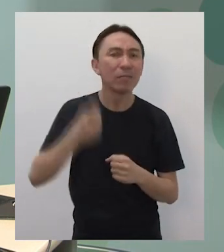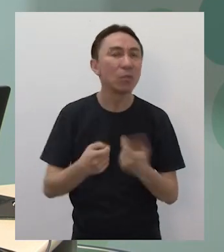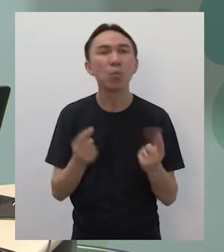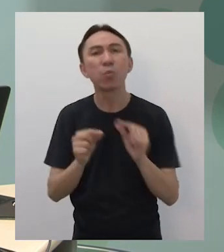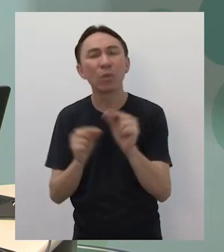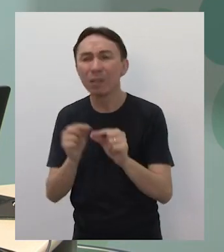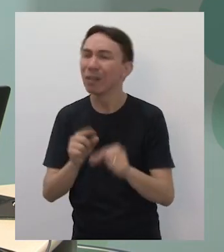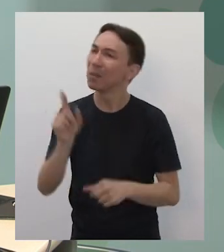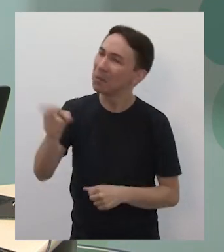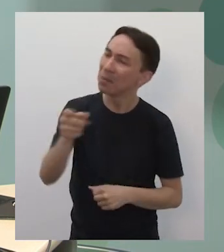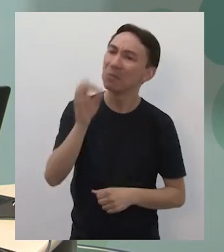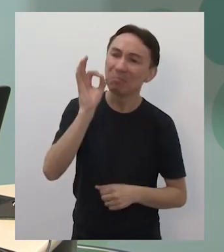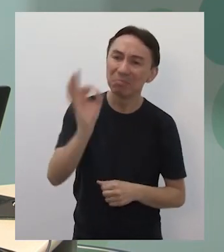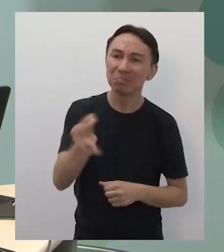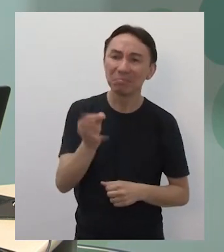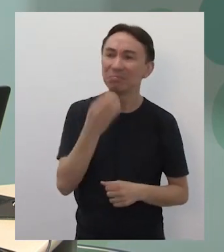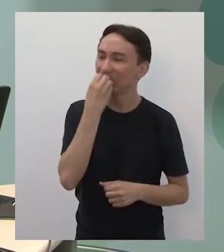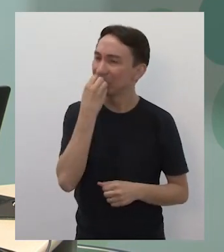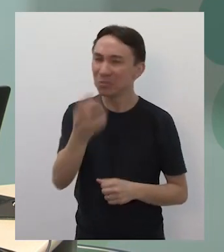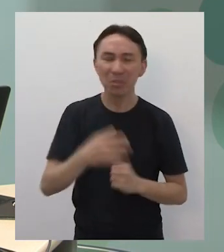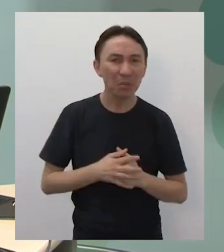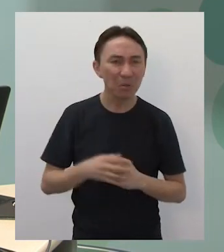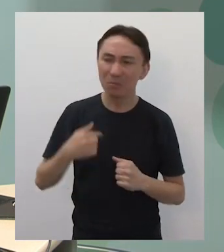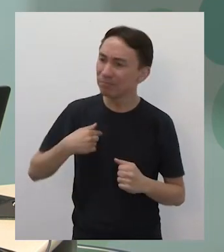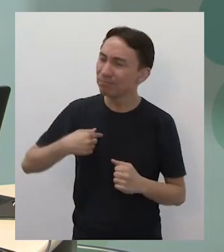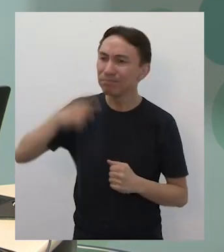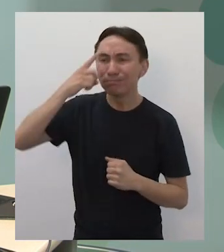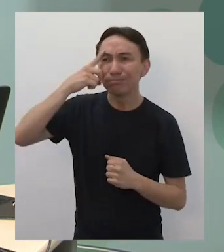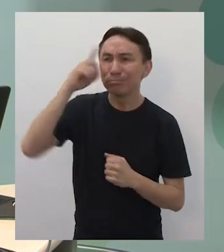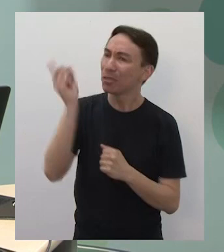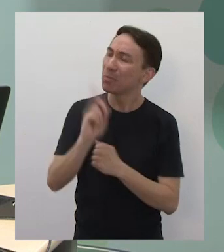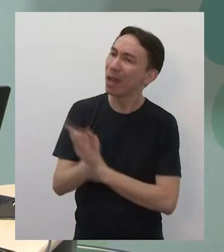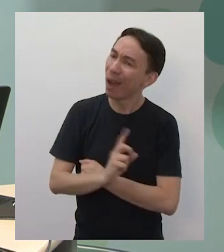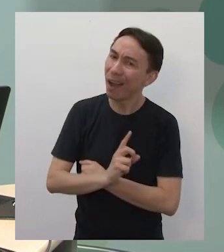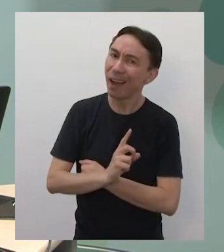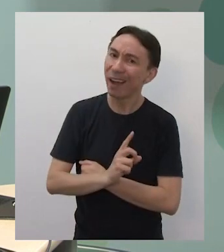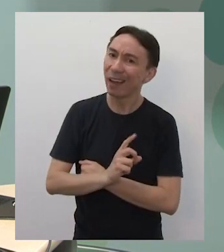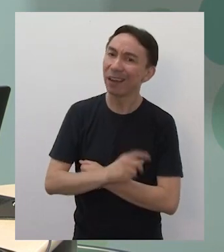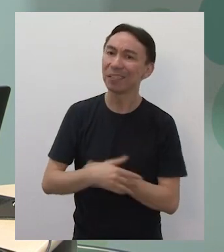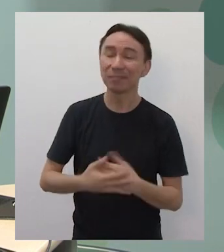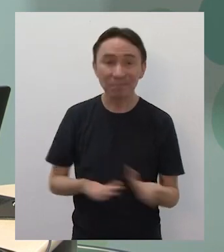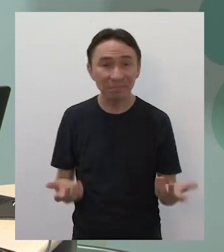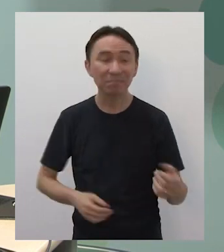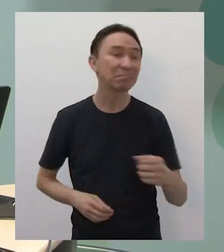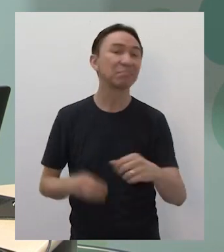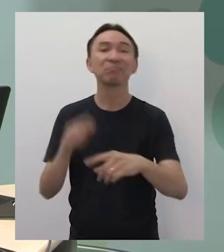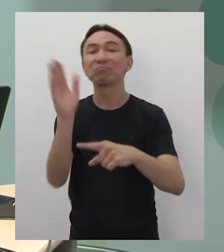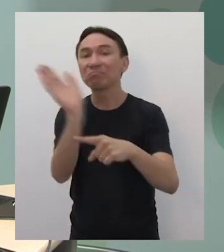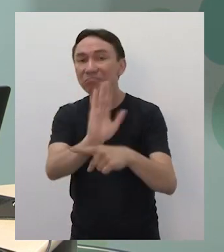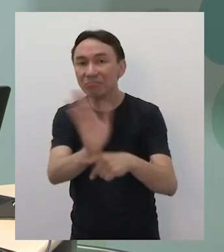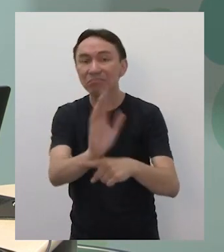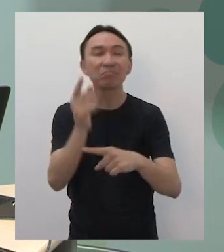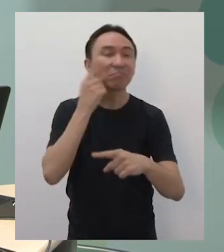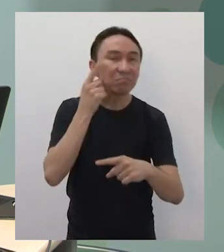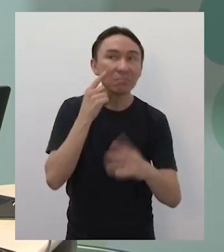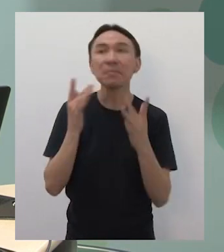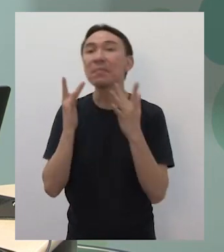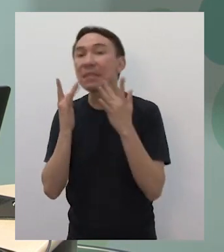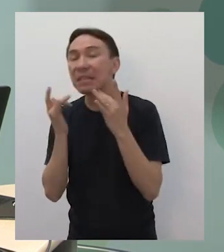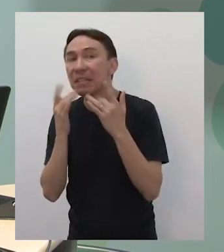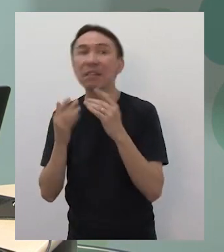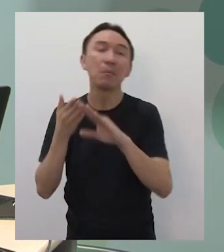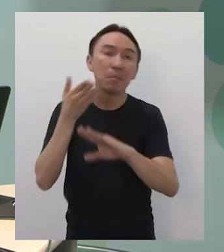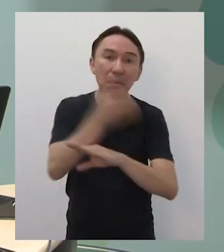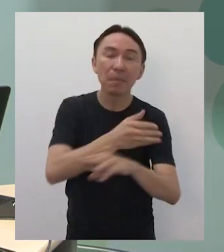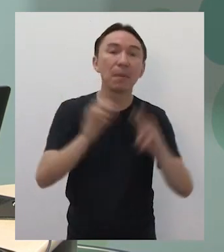dizer que máximo, como ainda não havia pensado nisso antes. Curtir um cineminha, um teatro, aquela ida ao museu, se aventurar